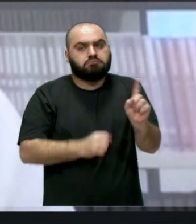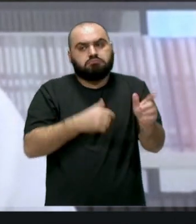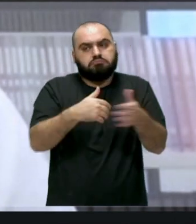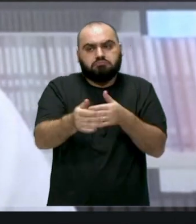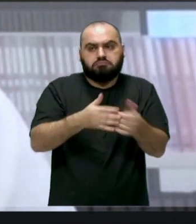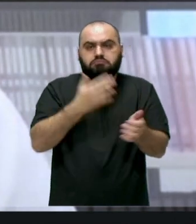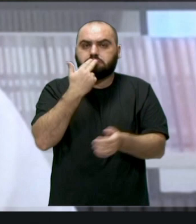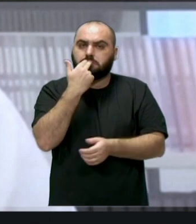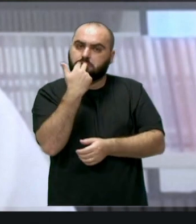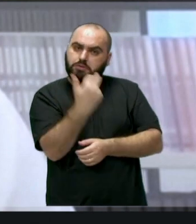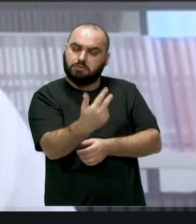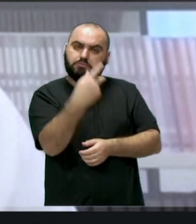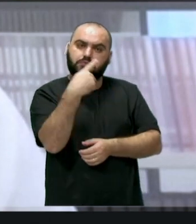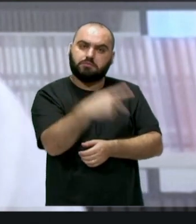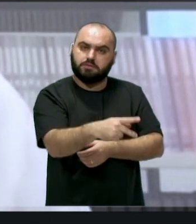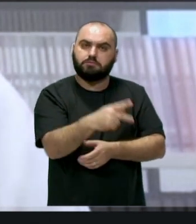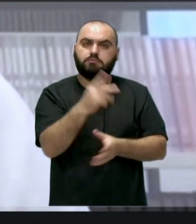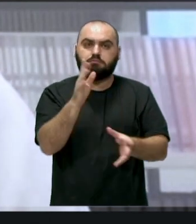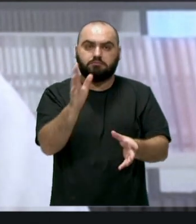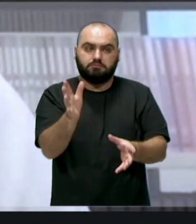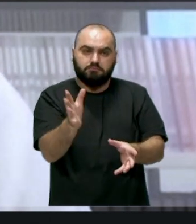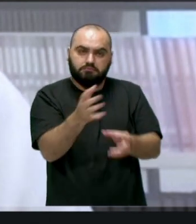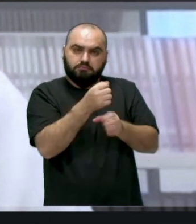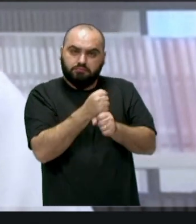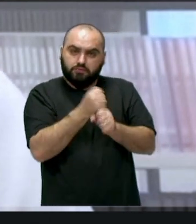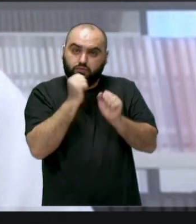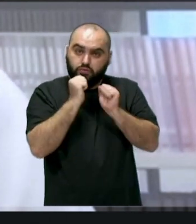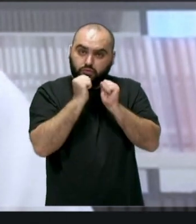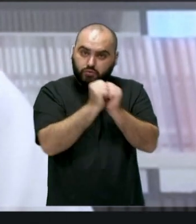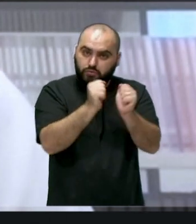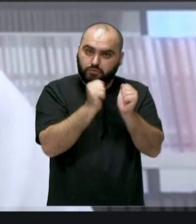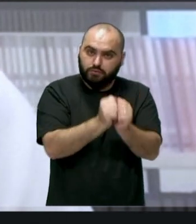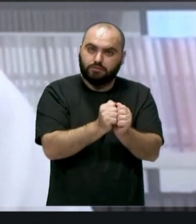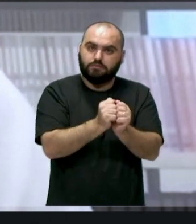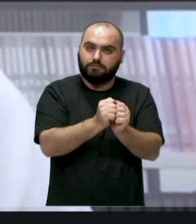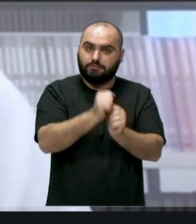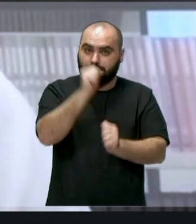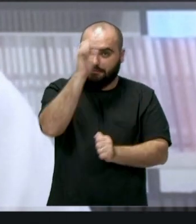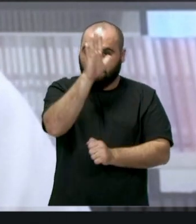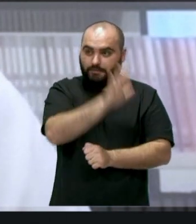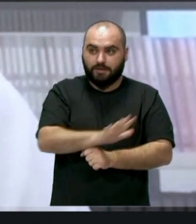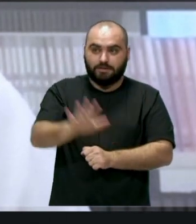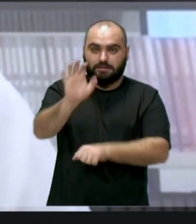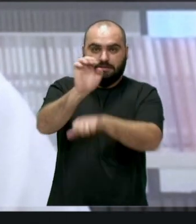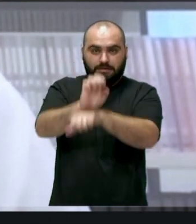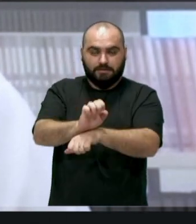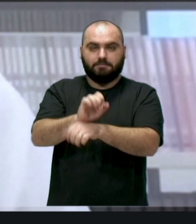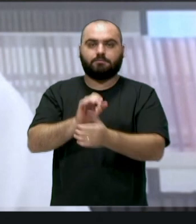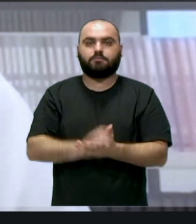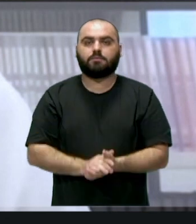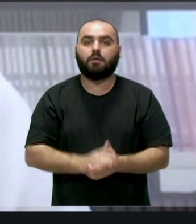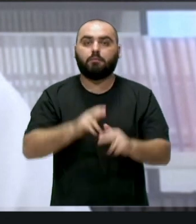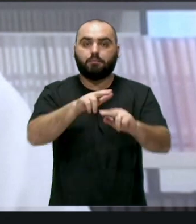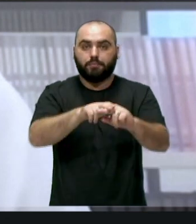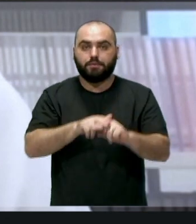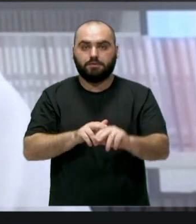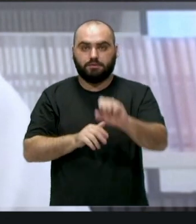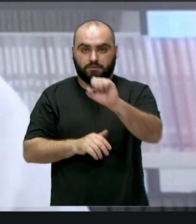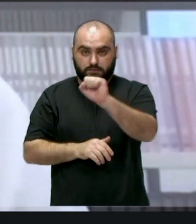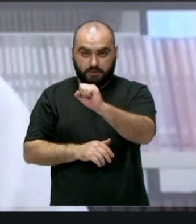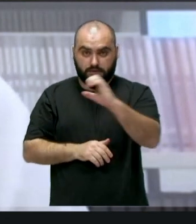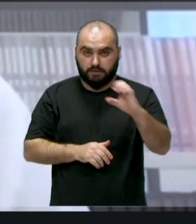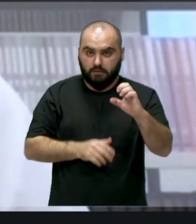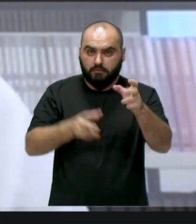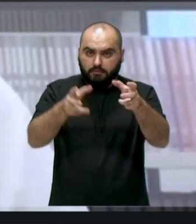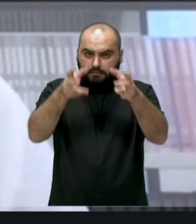programas, encampar ou não essas campanhas de nível nacional. E o Tribunal Regional Eleitoral de Santa Catarina percebeu, de